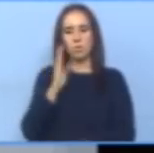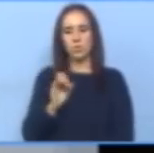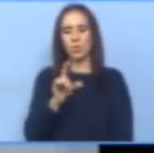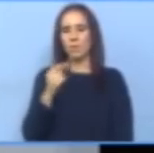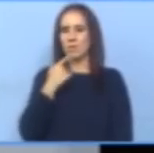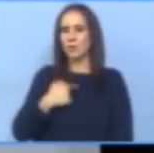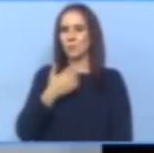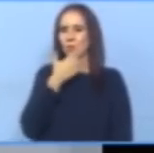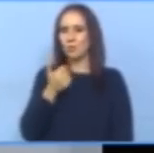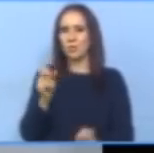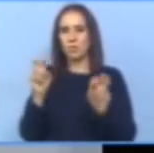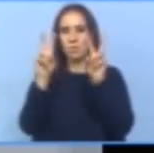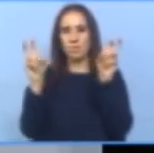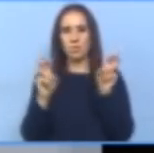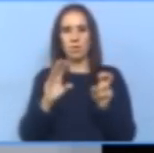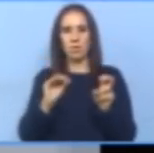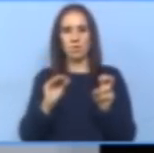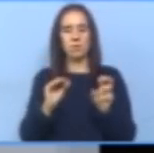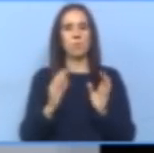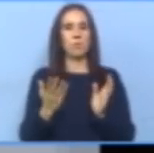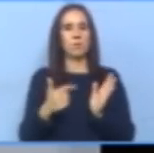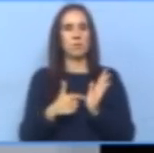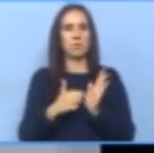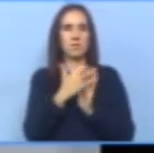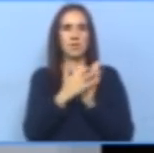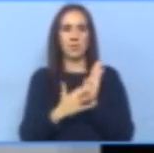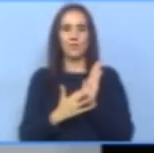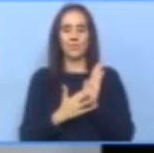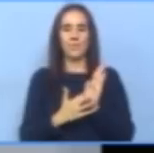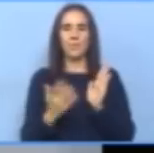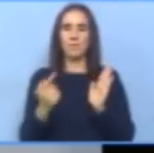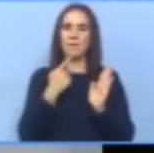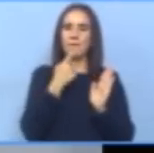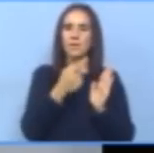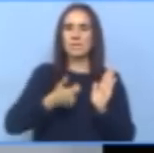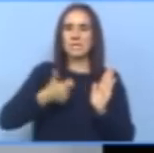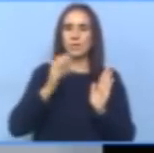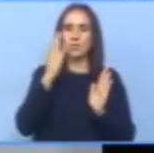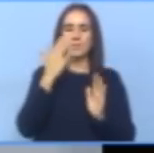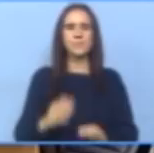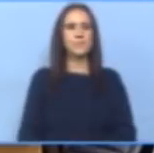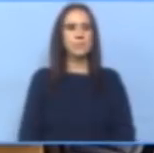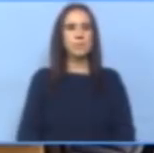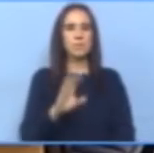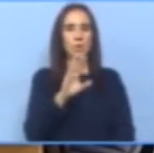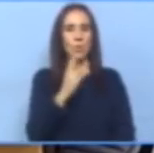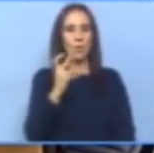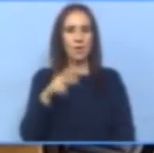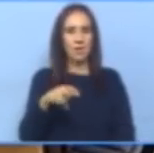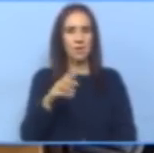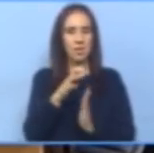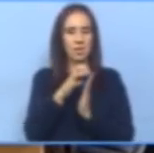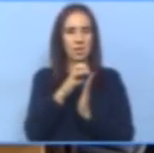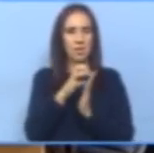bonita também no capítulo 10º, onde, porque é deste texto que ali também ele vai colher o fundamento. O Juan quer avançar já para a segunda leitura? Sim,